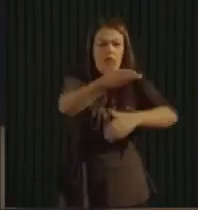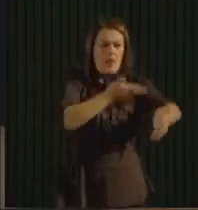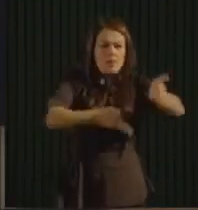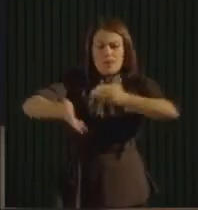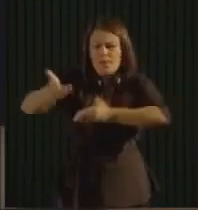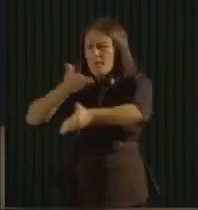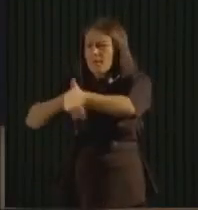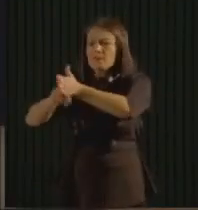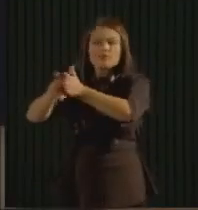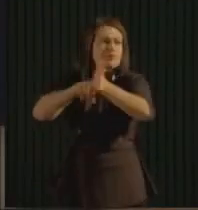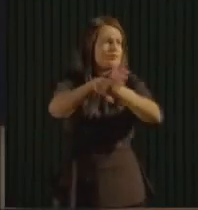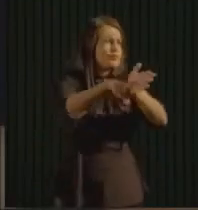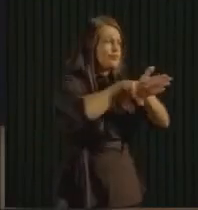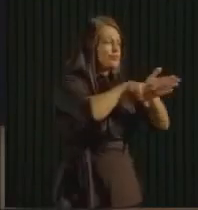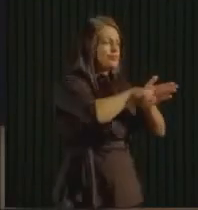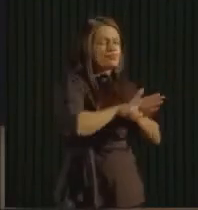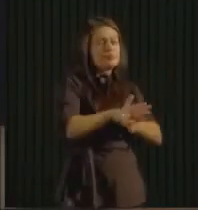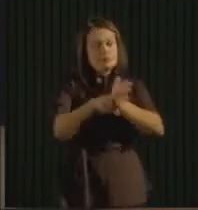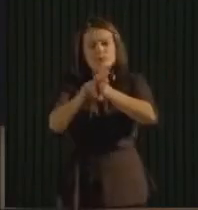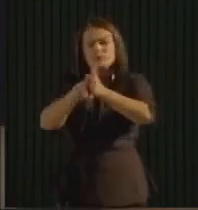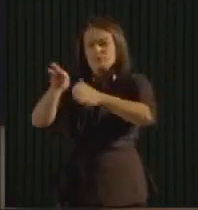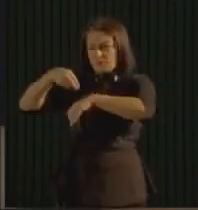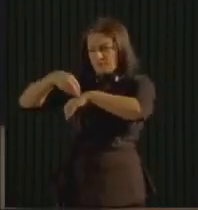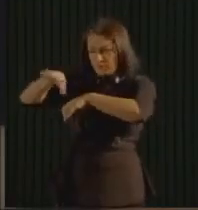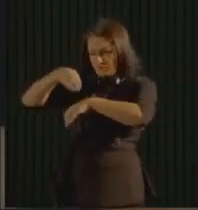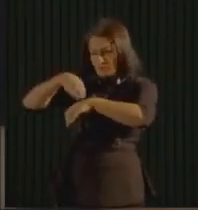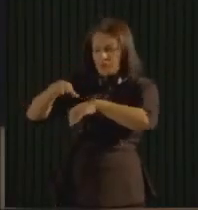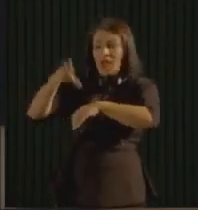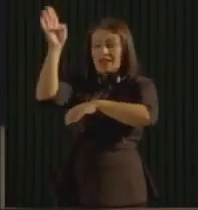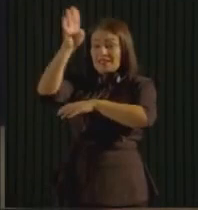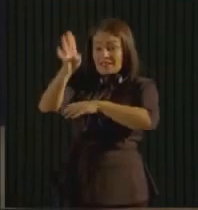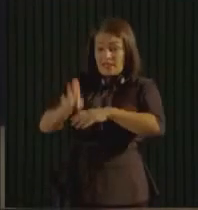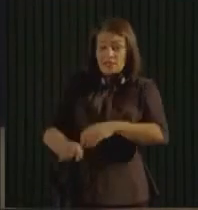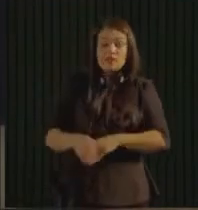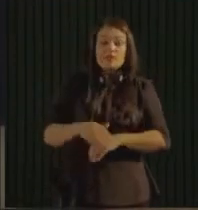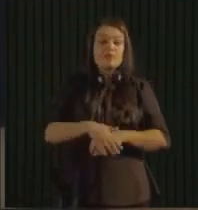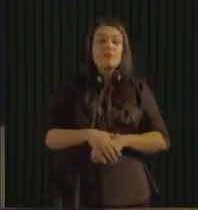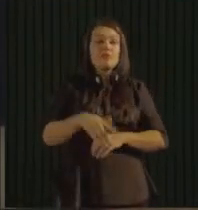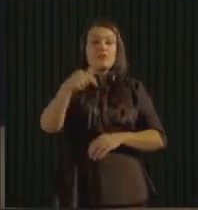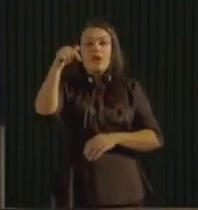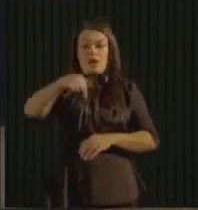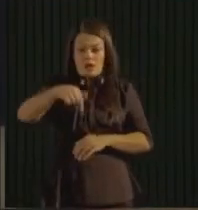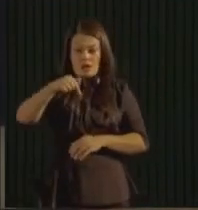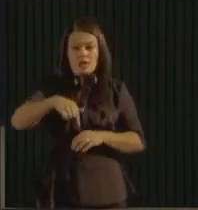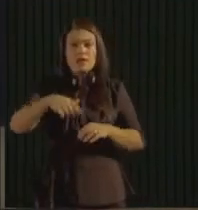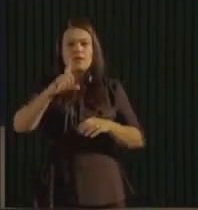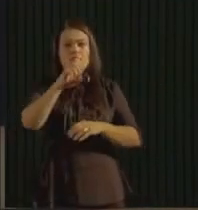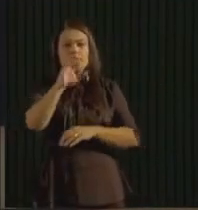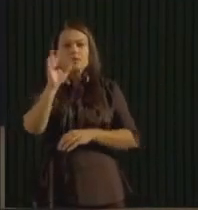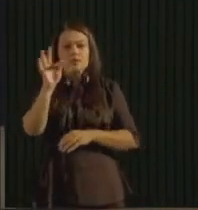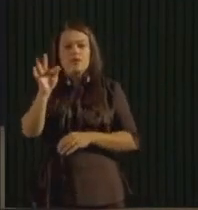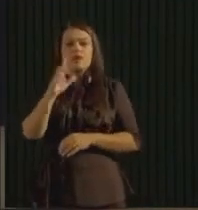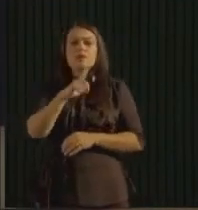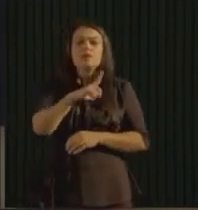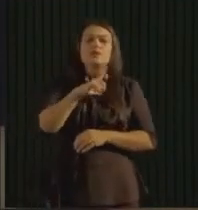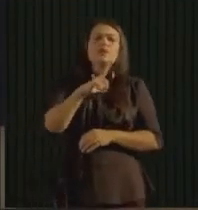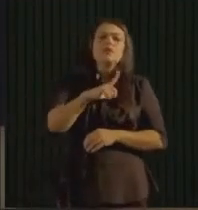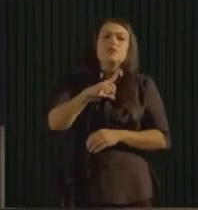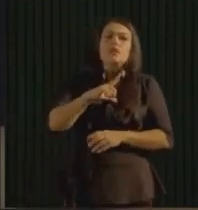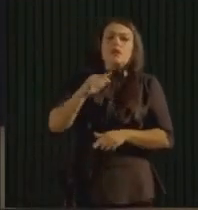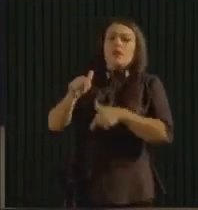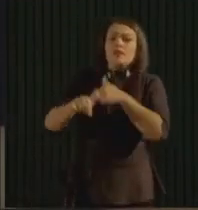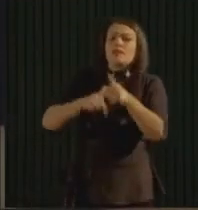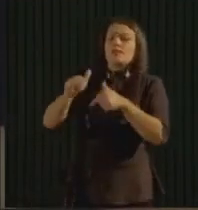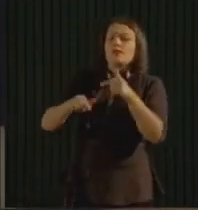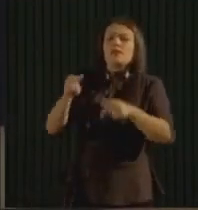nacional. No nível local, nós tivemos o encerramento do lixão, a partir de uma ação do Ministério